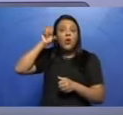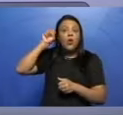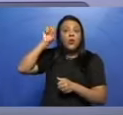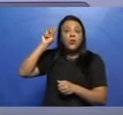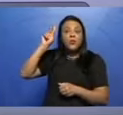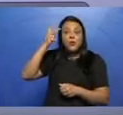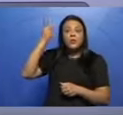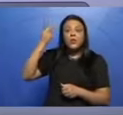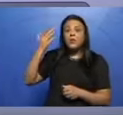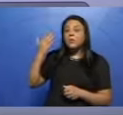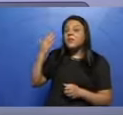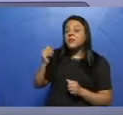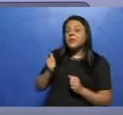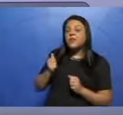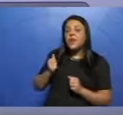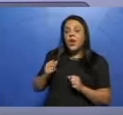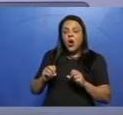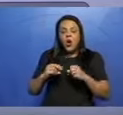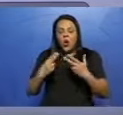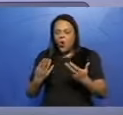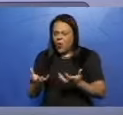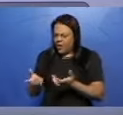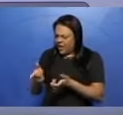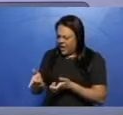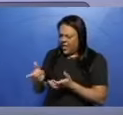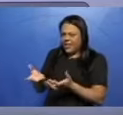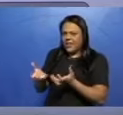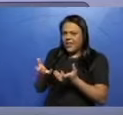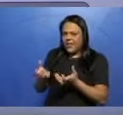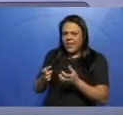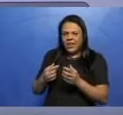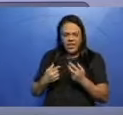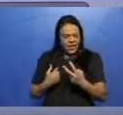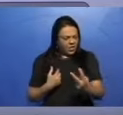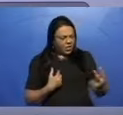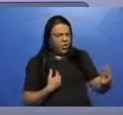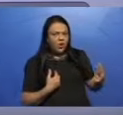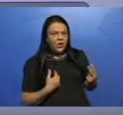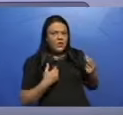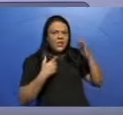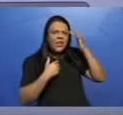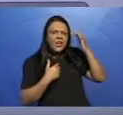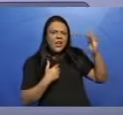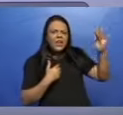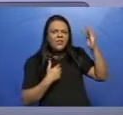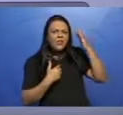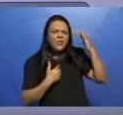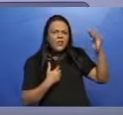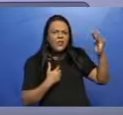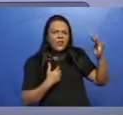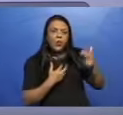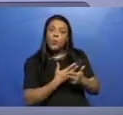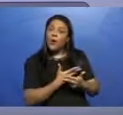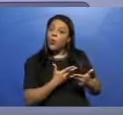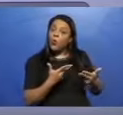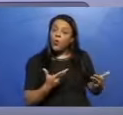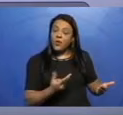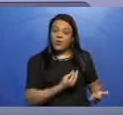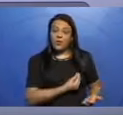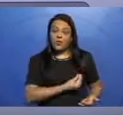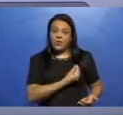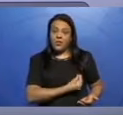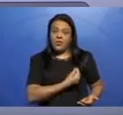deseja, então, que nós, leitores, reflitamos sobre algum aspecto da realidade e narra uma história que conduz a isso. Então, ele pode ter